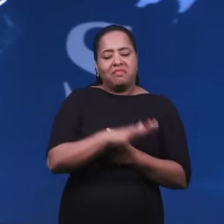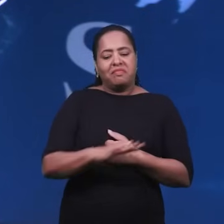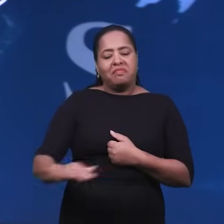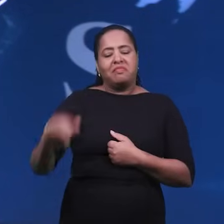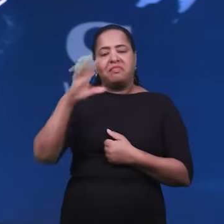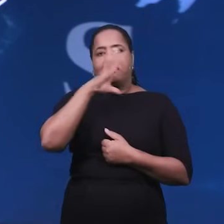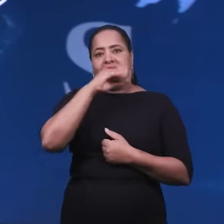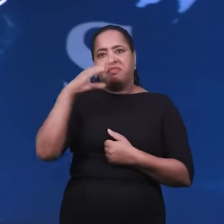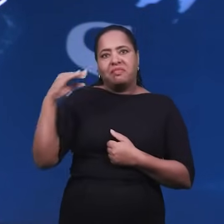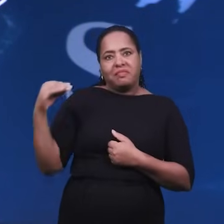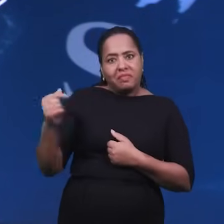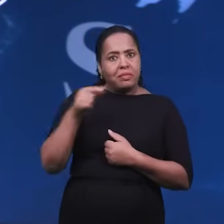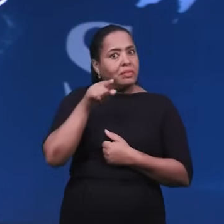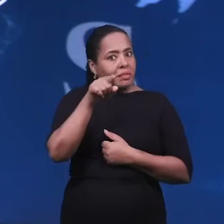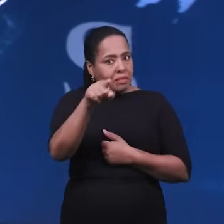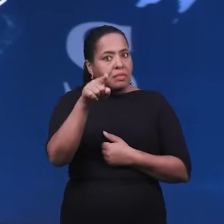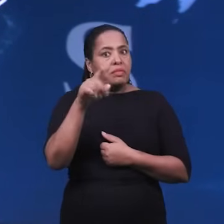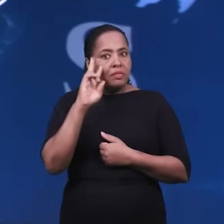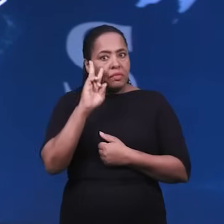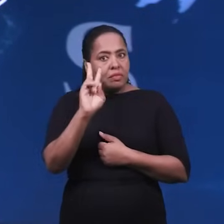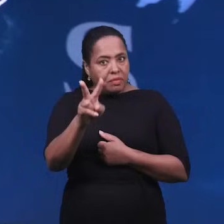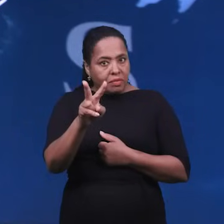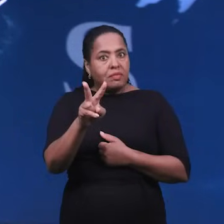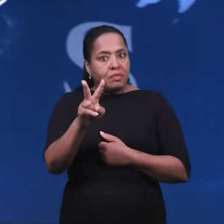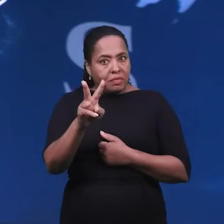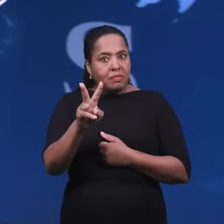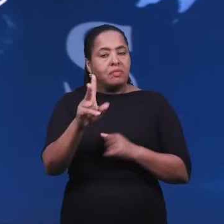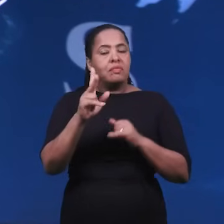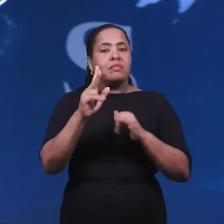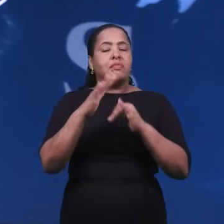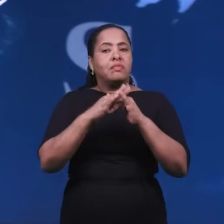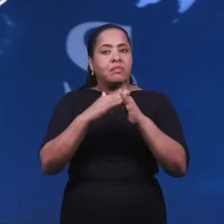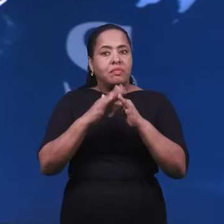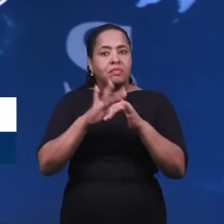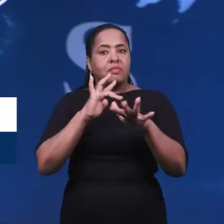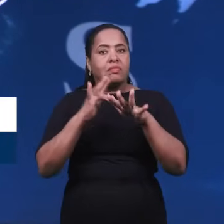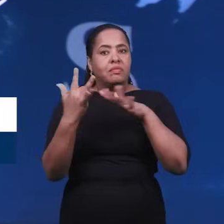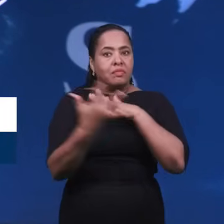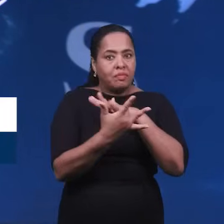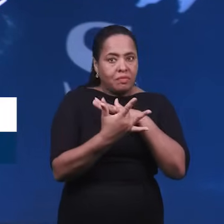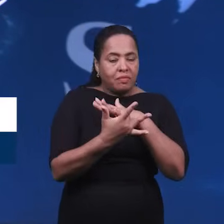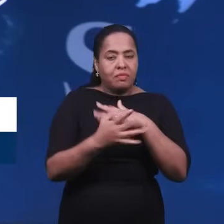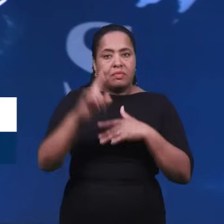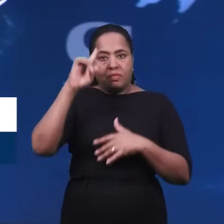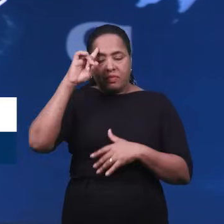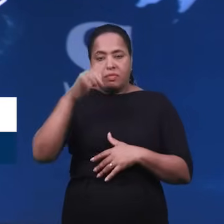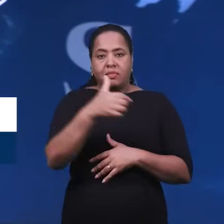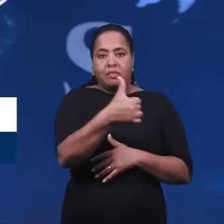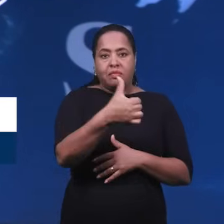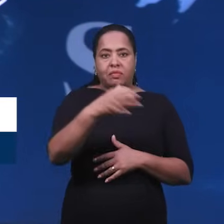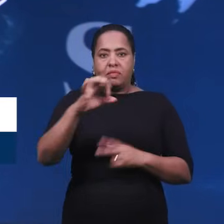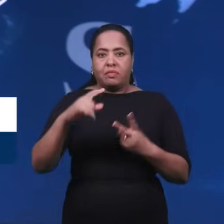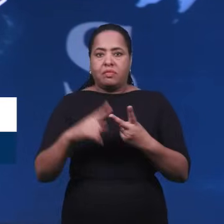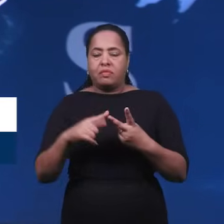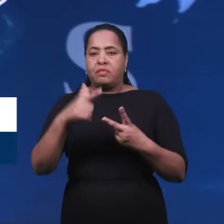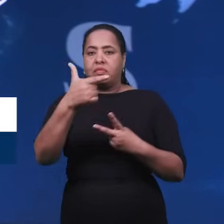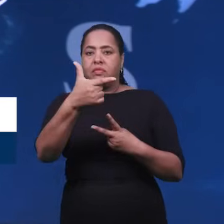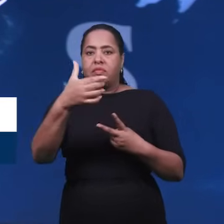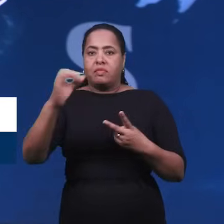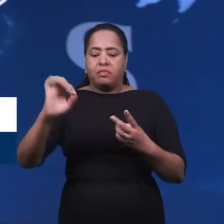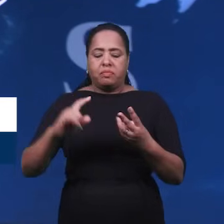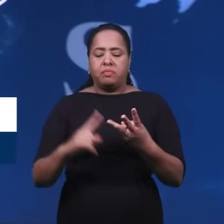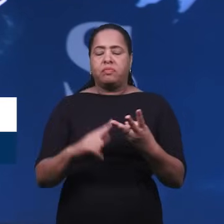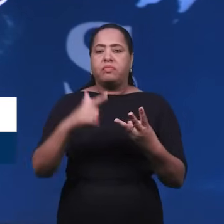filhos, crianças, intermediários e adolescentes. E você vai acompanhar também pelas nossas plataformas nesse final de semana, nos dias